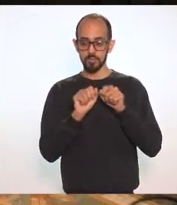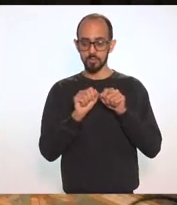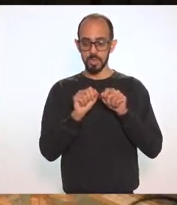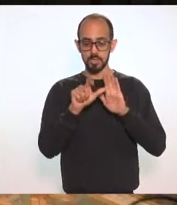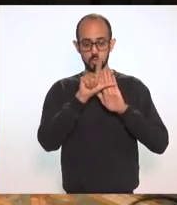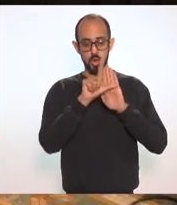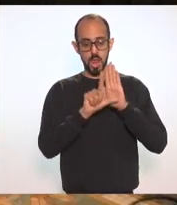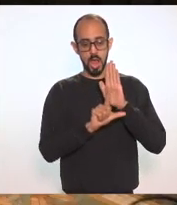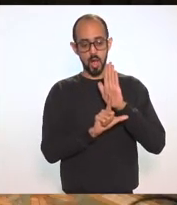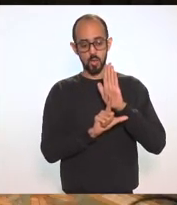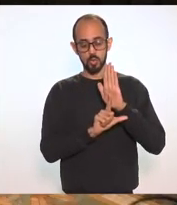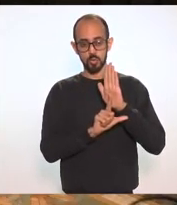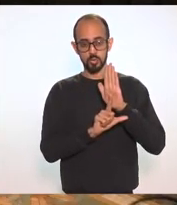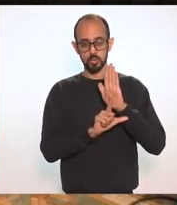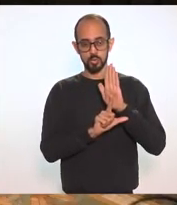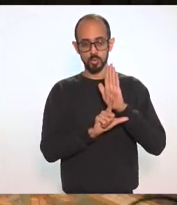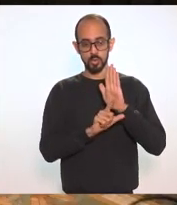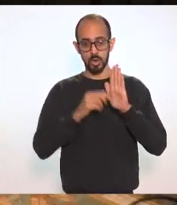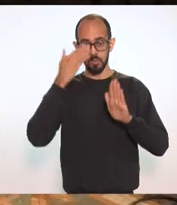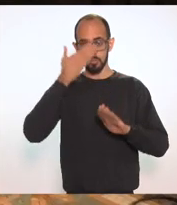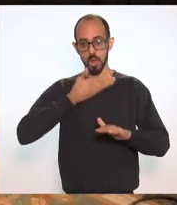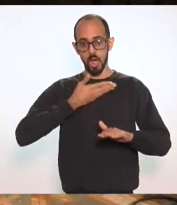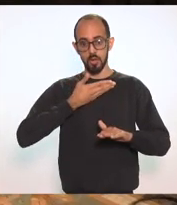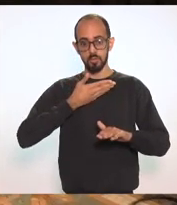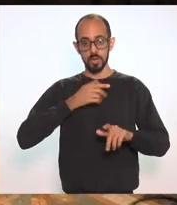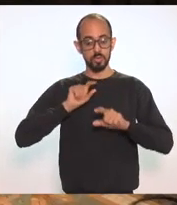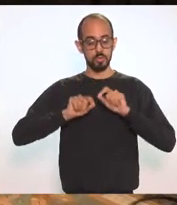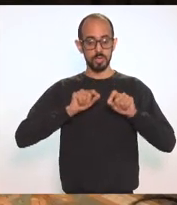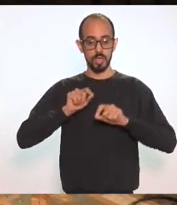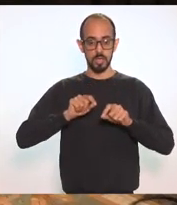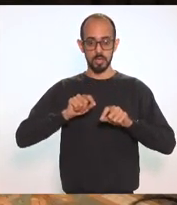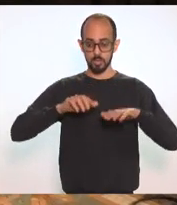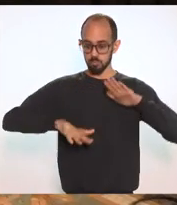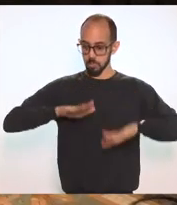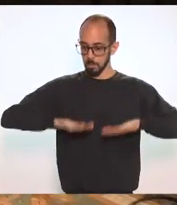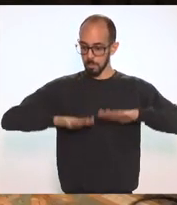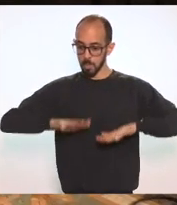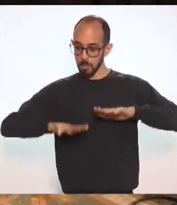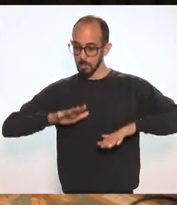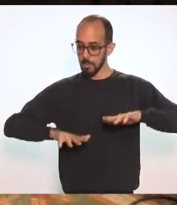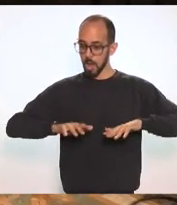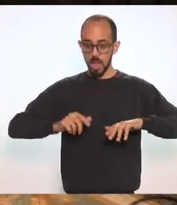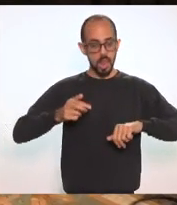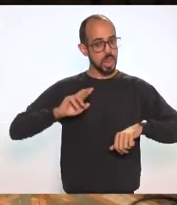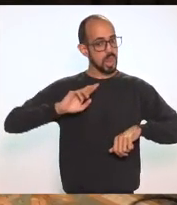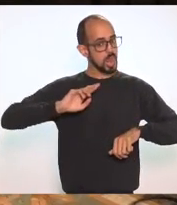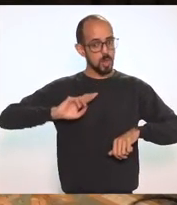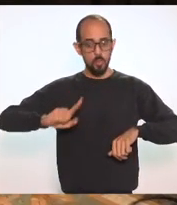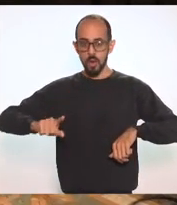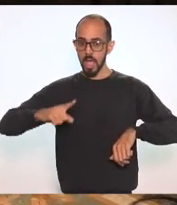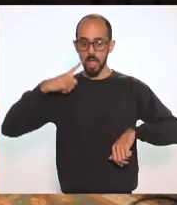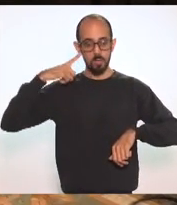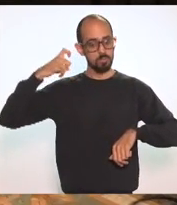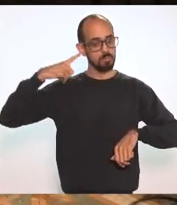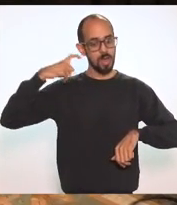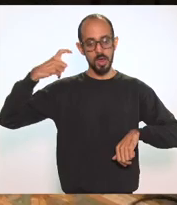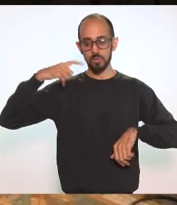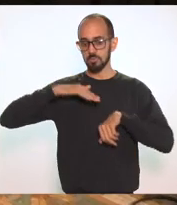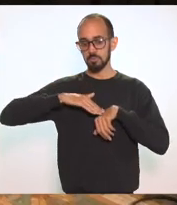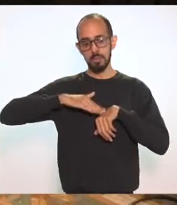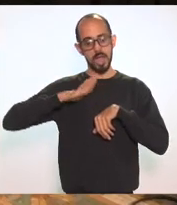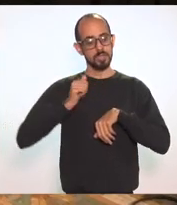que os decibéis dos tambores não são além do permitido pela legislação. Ainda